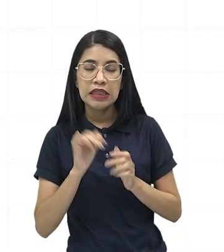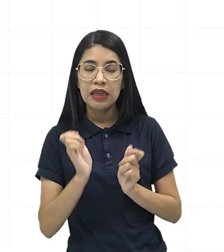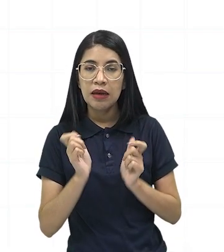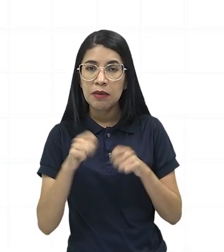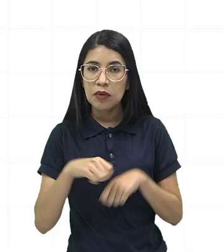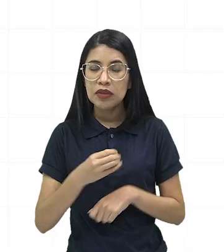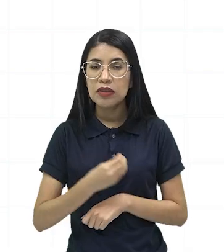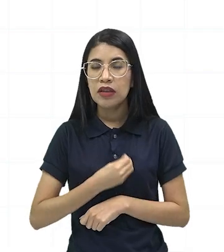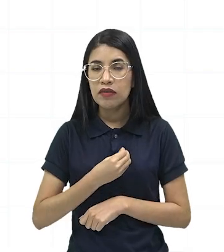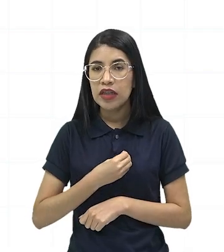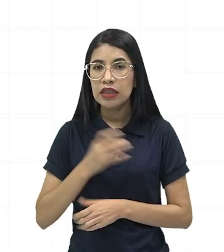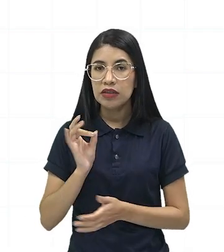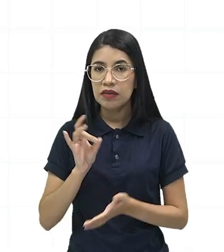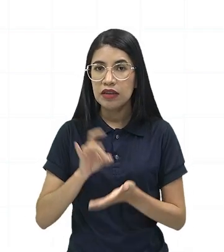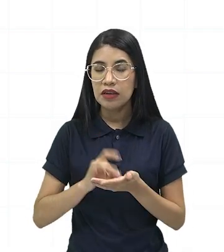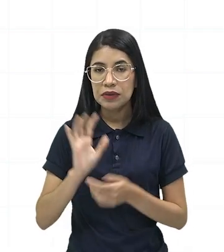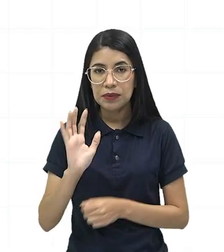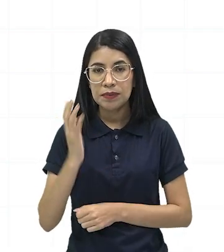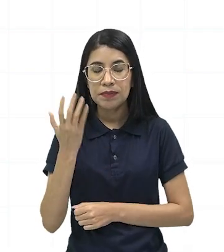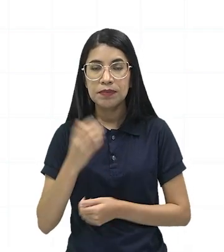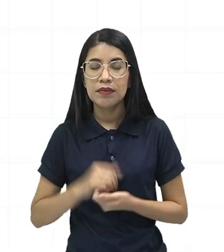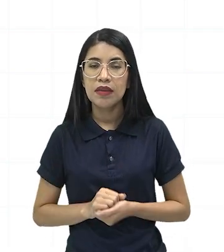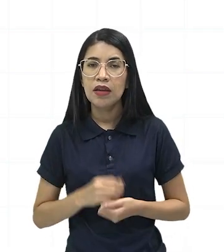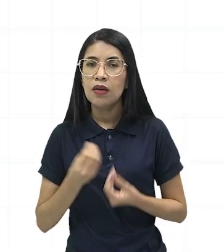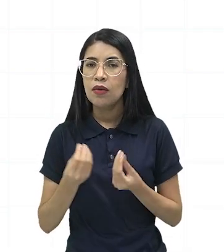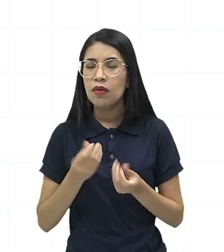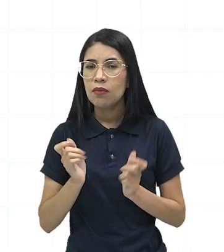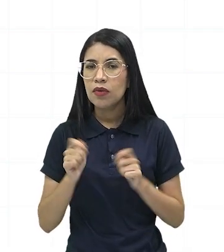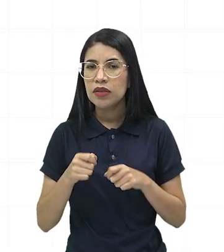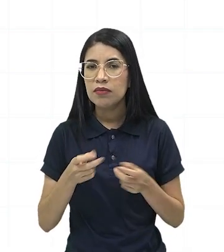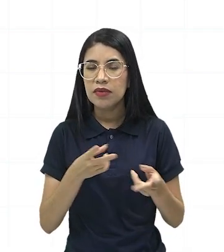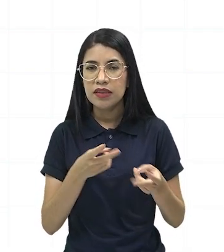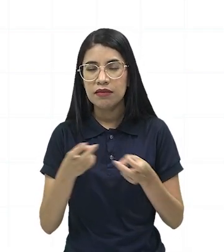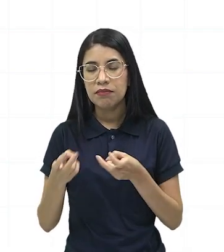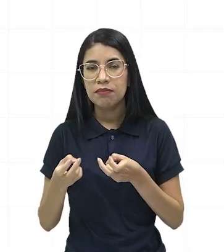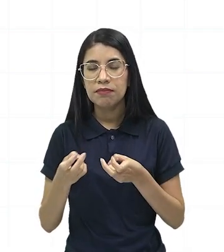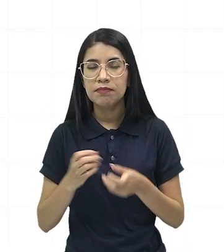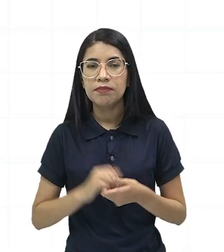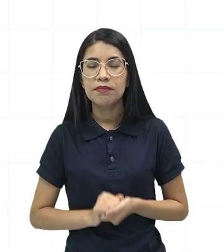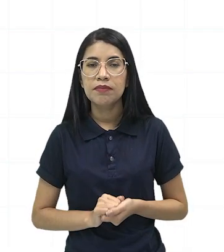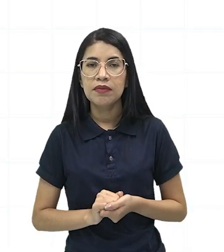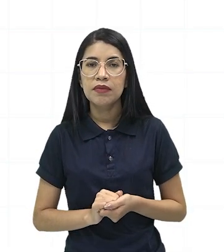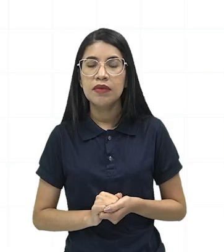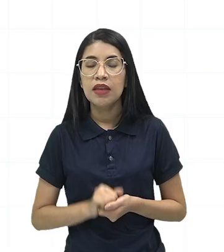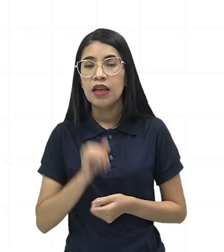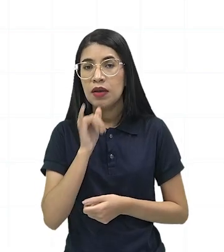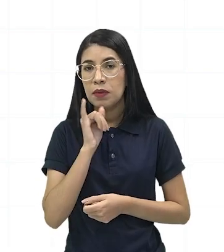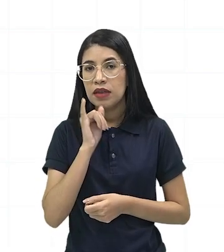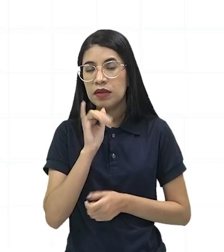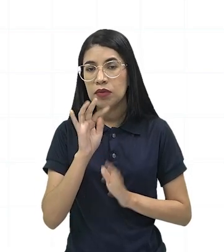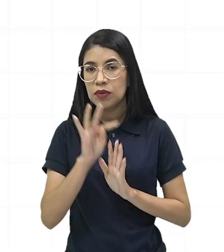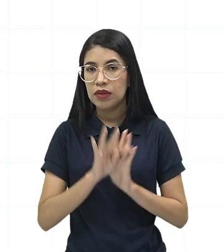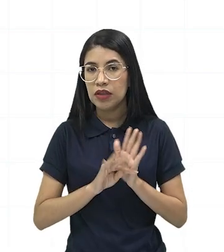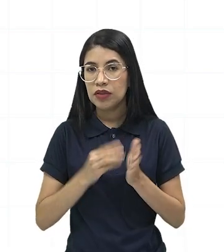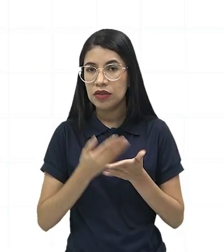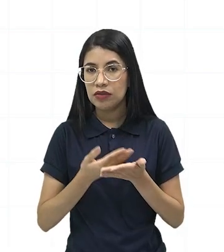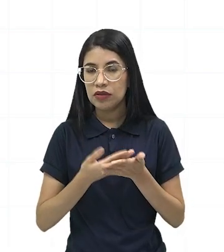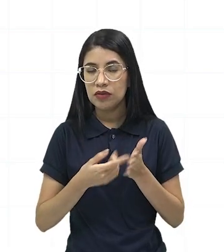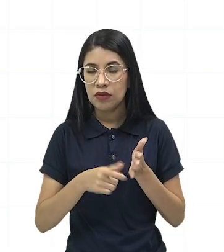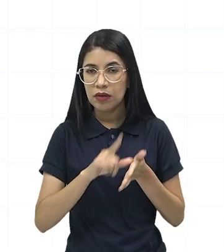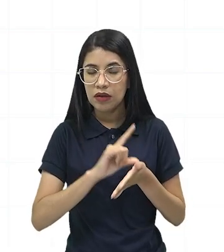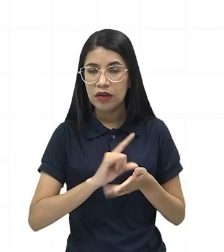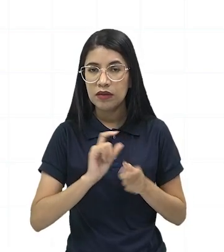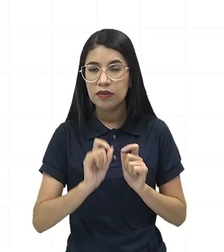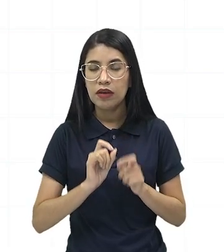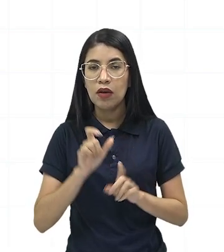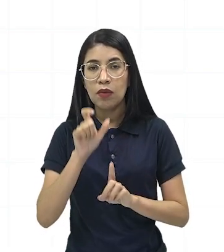nossa realidade. Como que a gente vai conseguir caracterizar isso? Lá na obra O Alienista, nós vamos ter o quê?